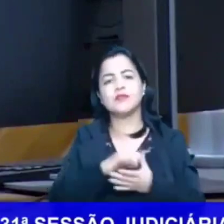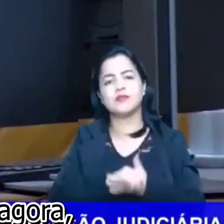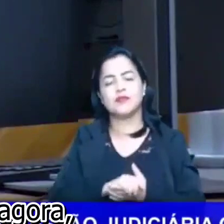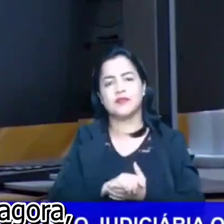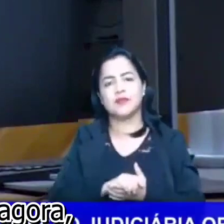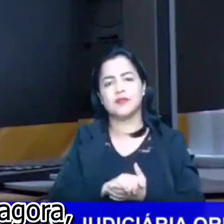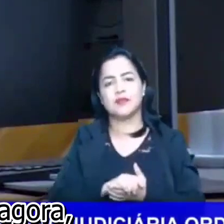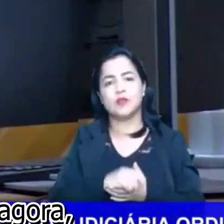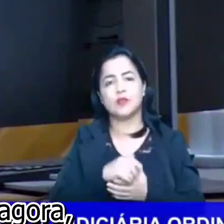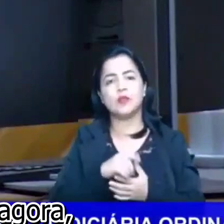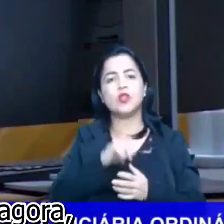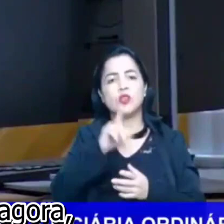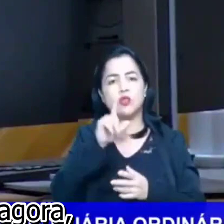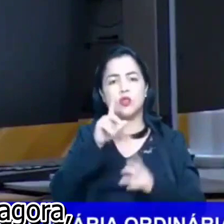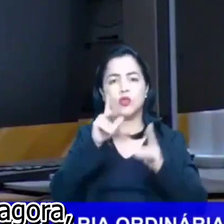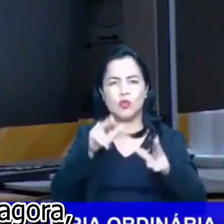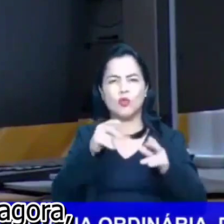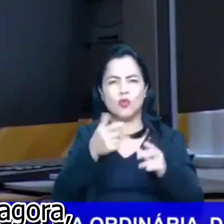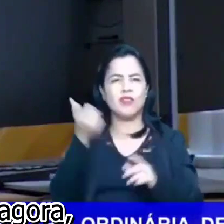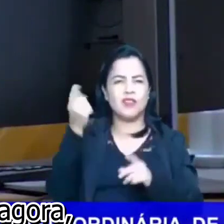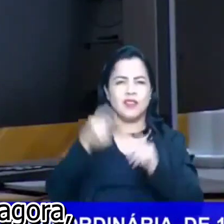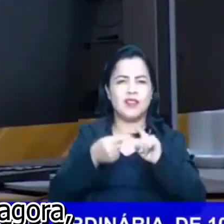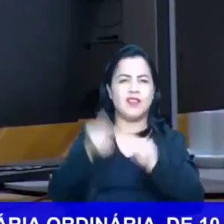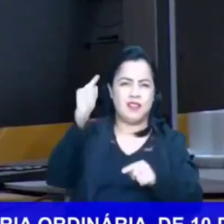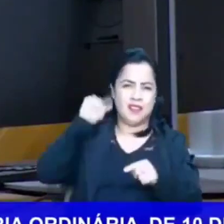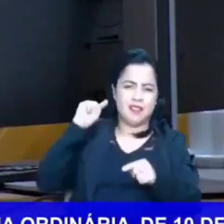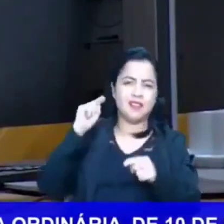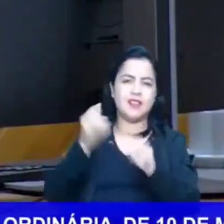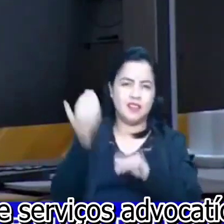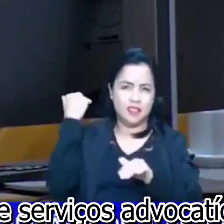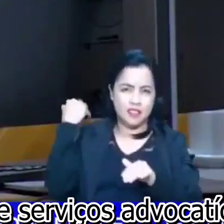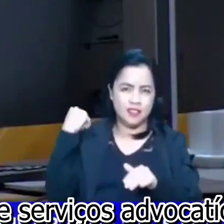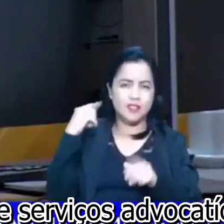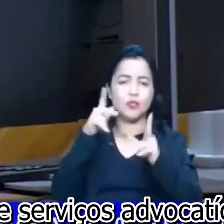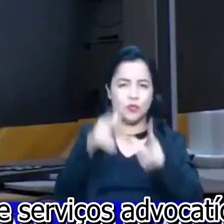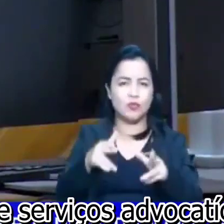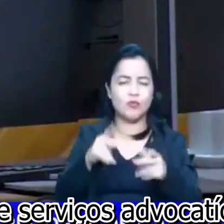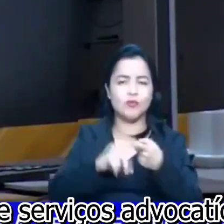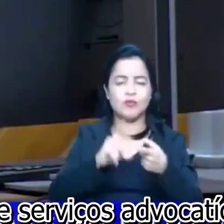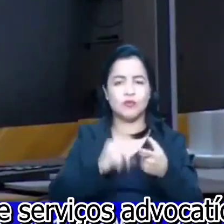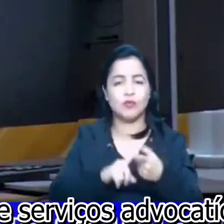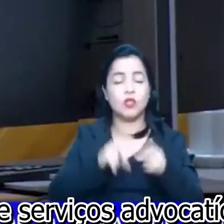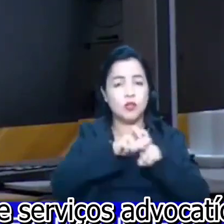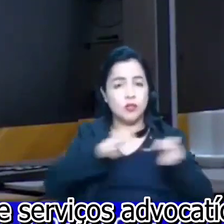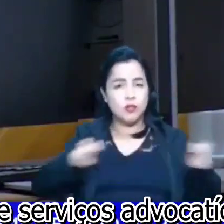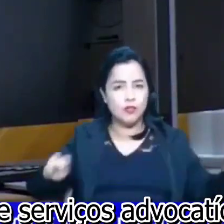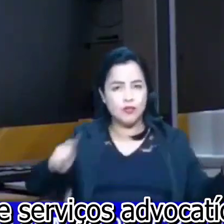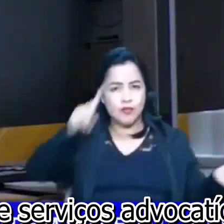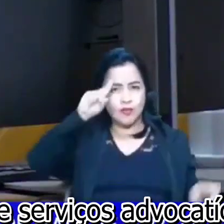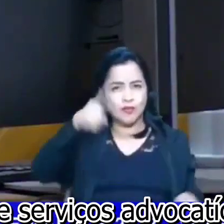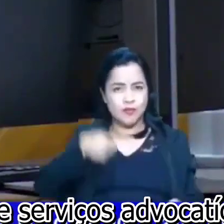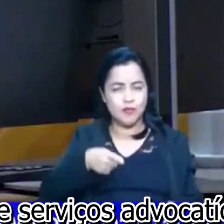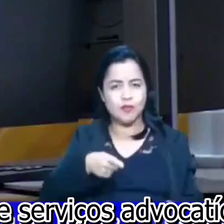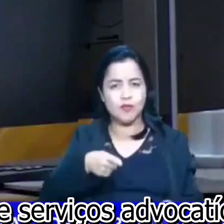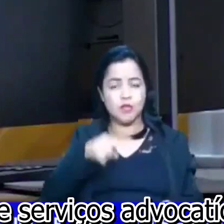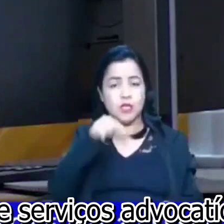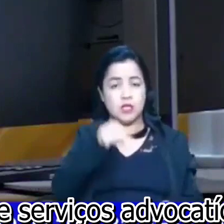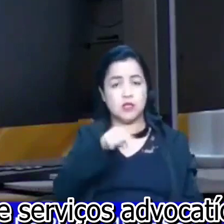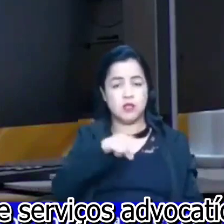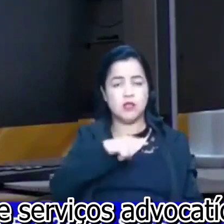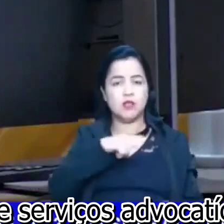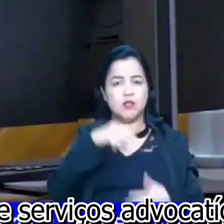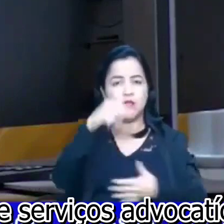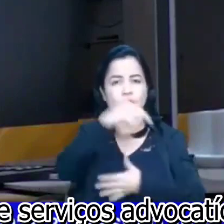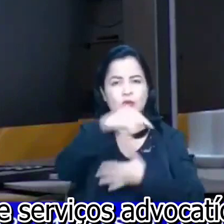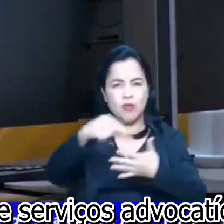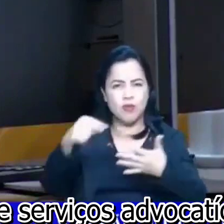aos dois outros que foram colocados em mesa agora, e a Corte decidiu que esses